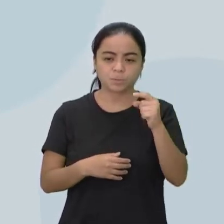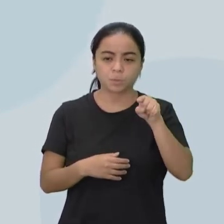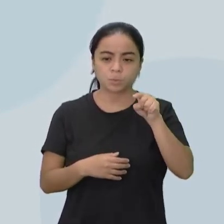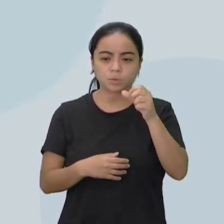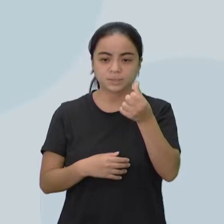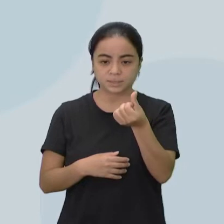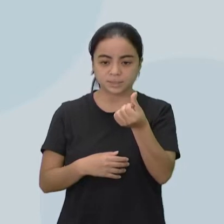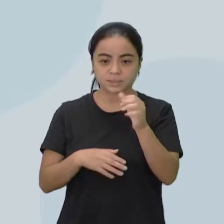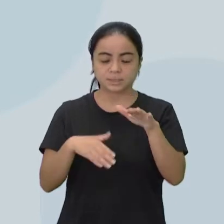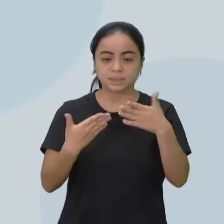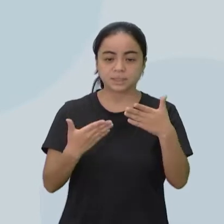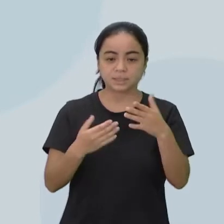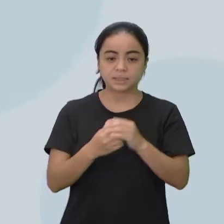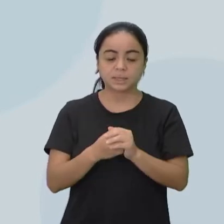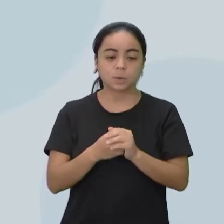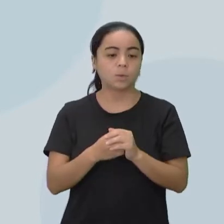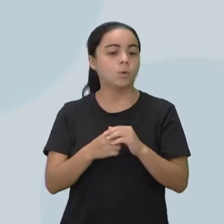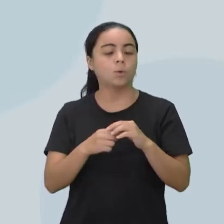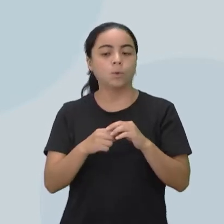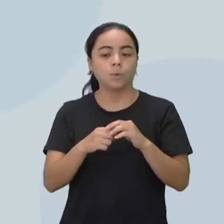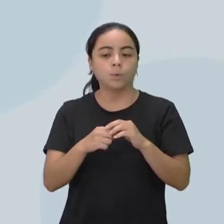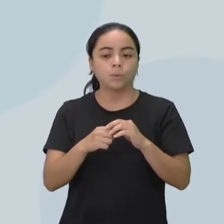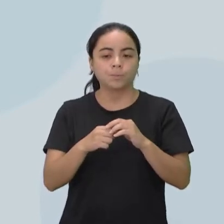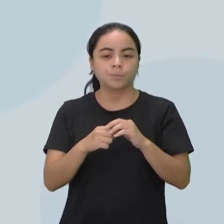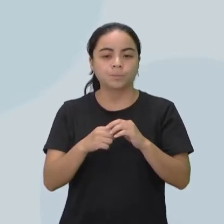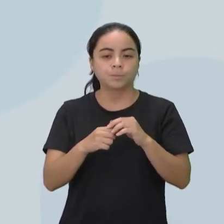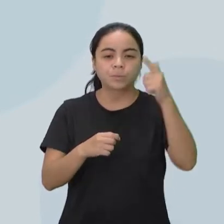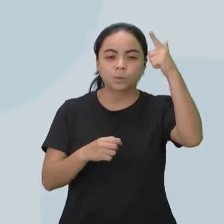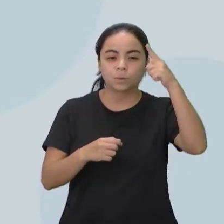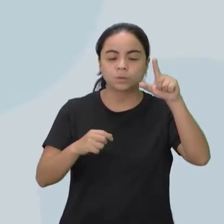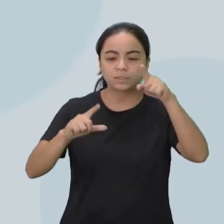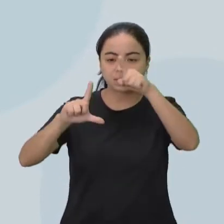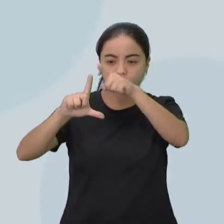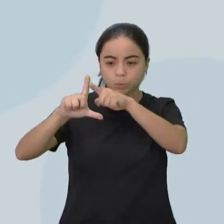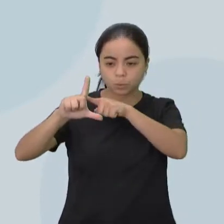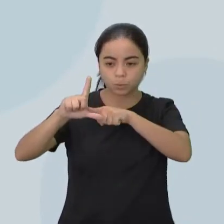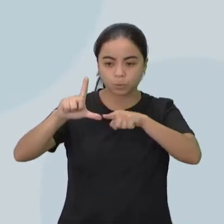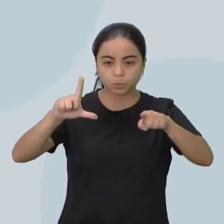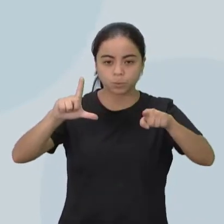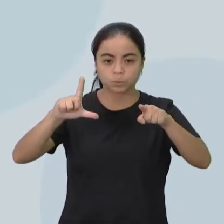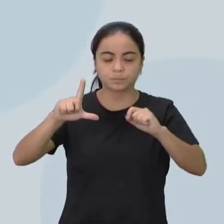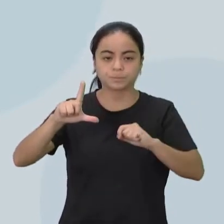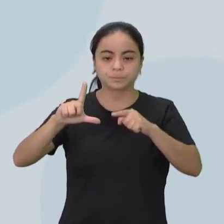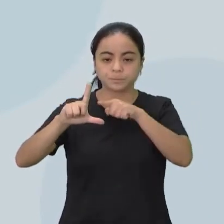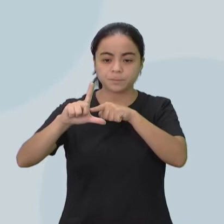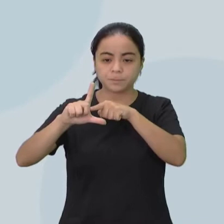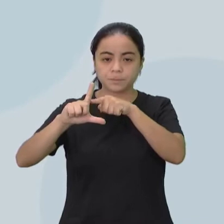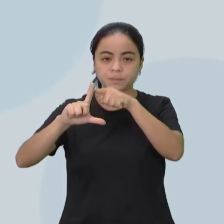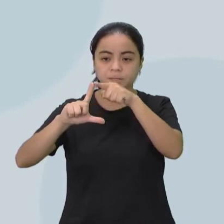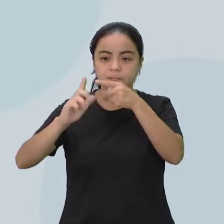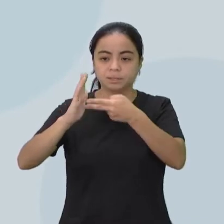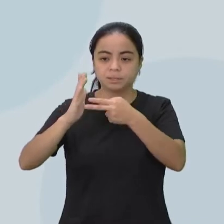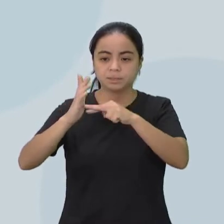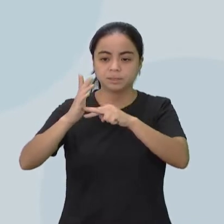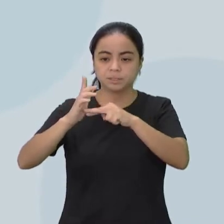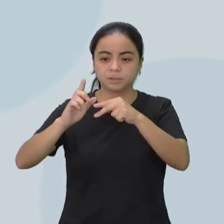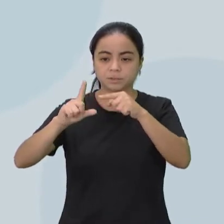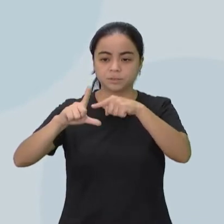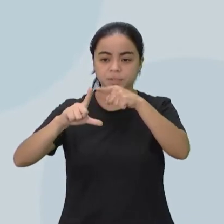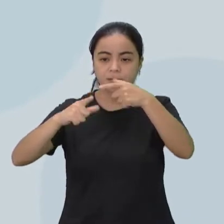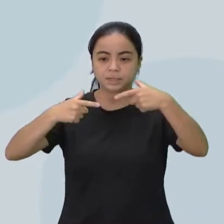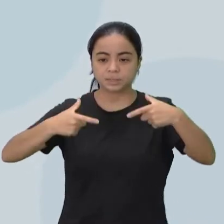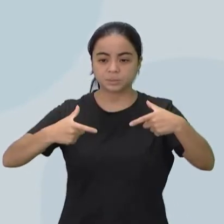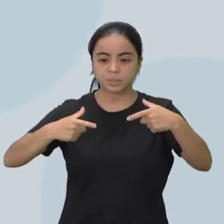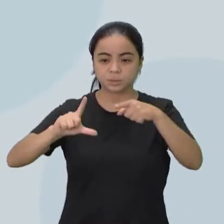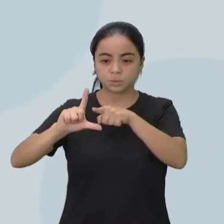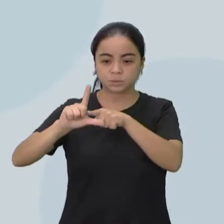9,6, a gente construiu essa tabela, né? Uma tabela que relaciona o espaço e o tempo. Eu também disse que a gente vai usar espaço como